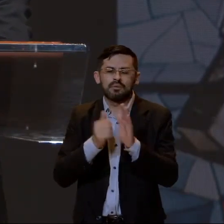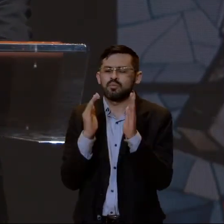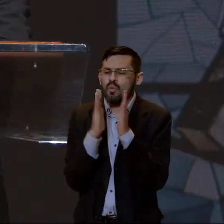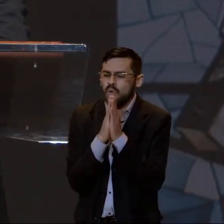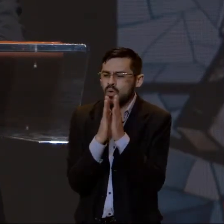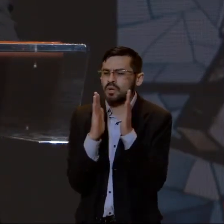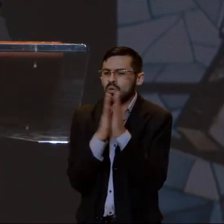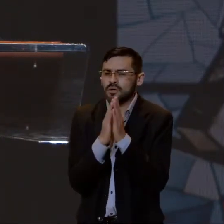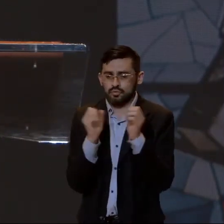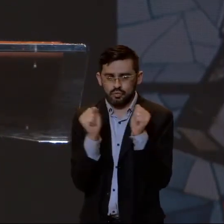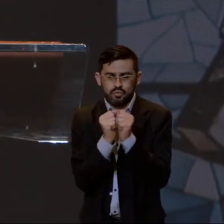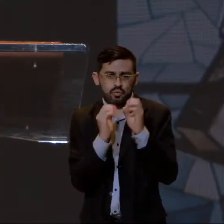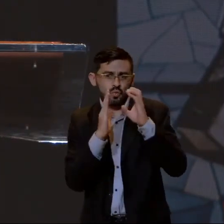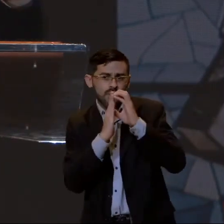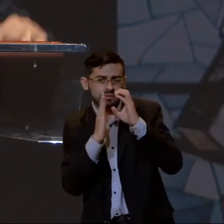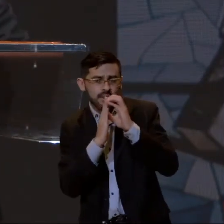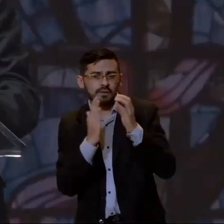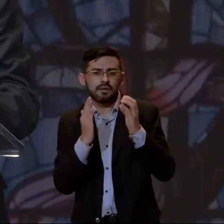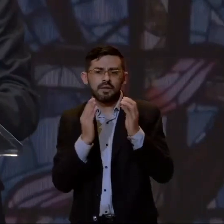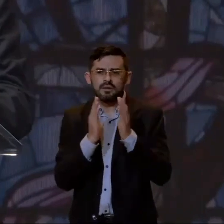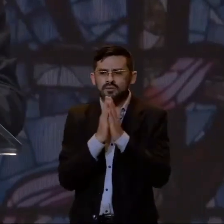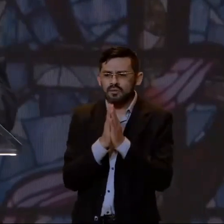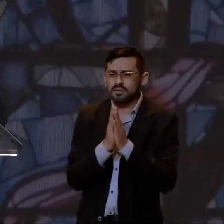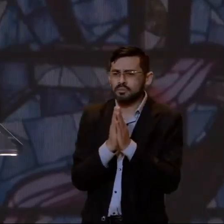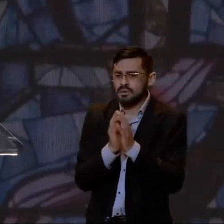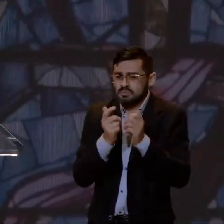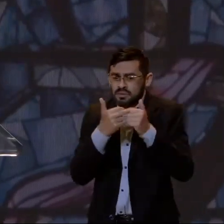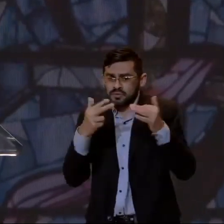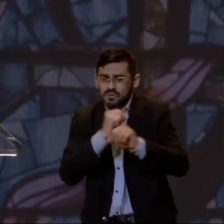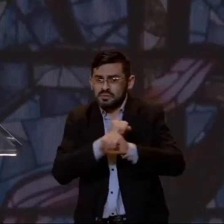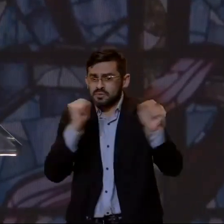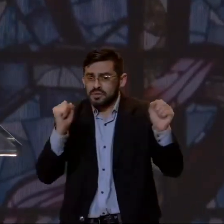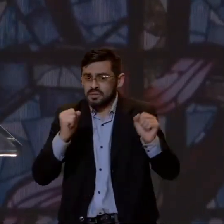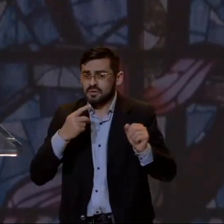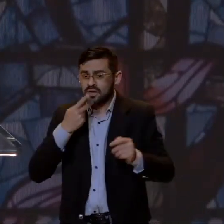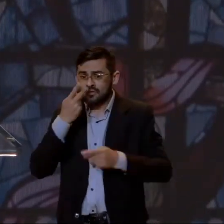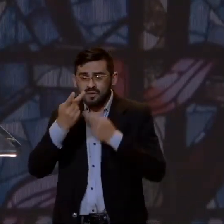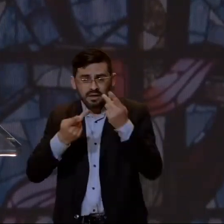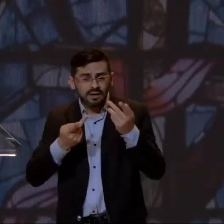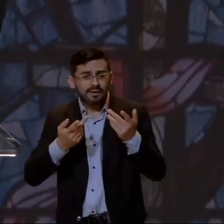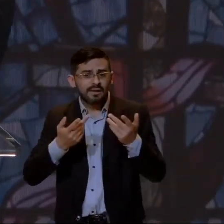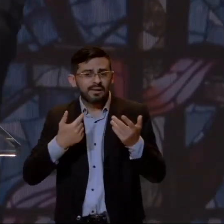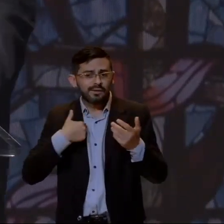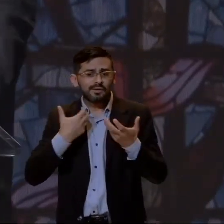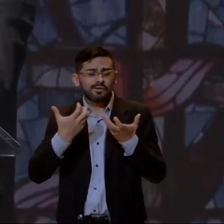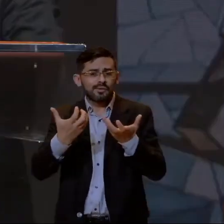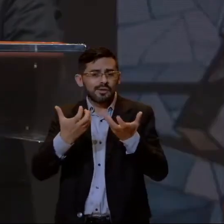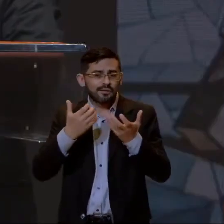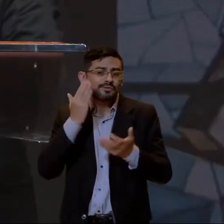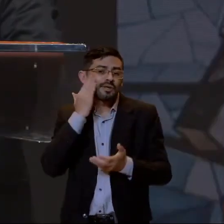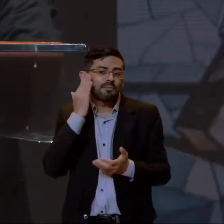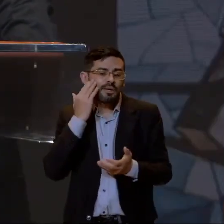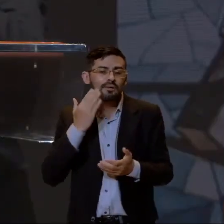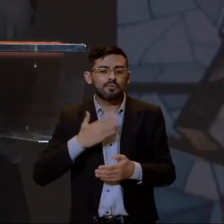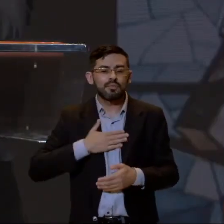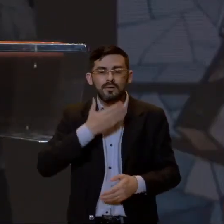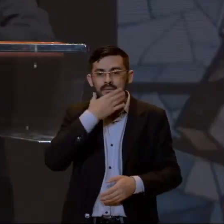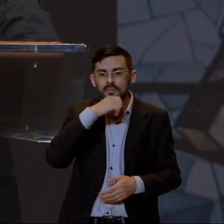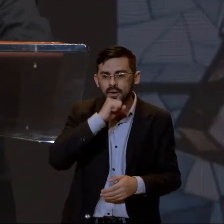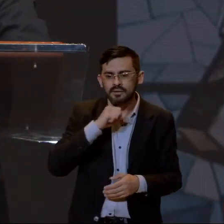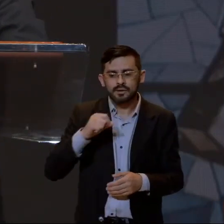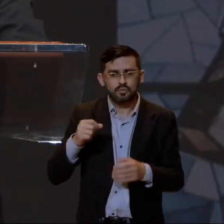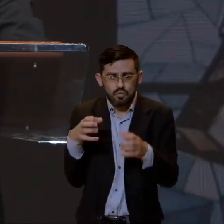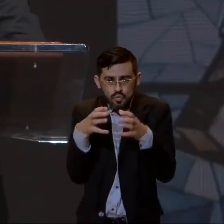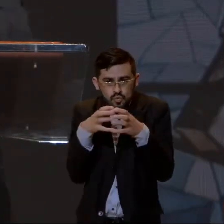a sua célula e diz: vamos orar pelas causas impossíveis. E eu quero dizer uma causa impossível: eu quero ter notícias do meu pai. E durante